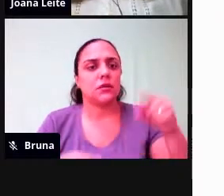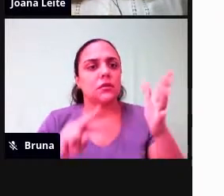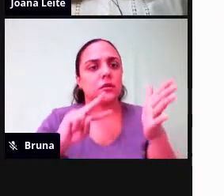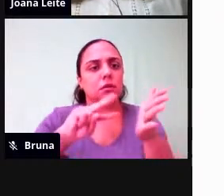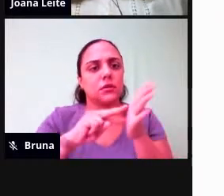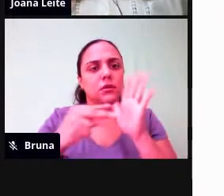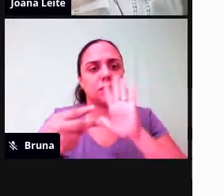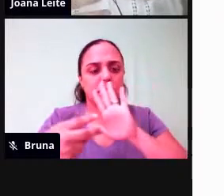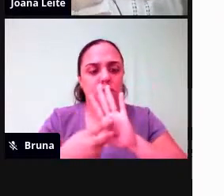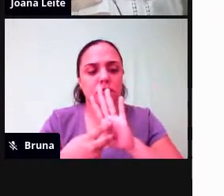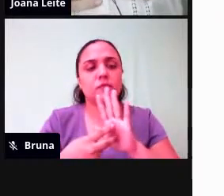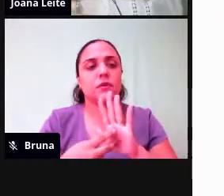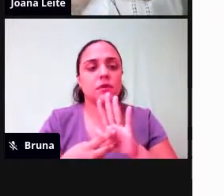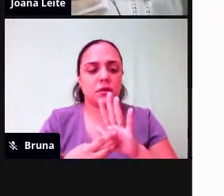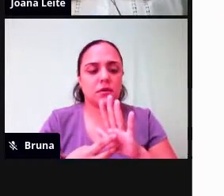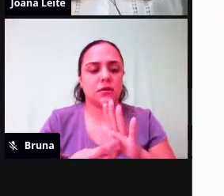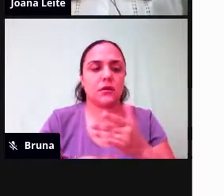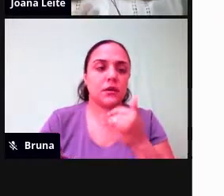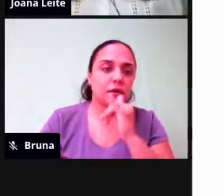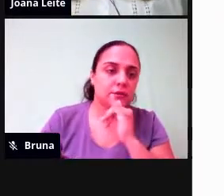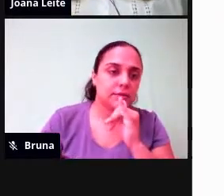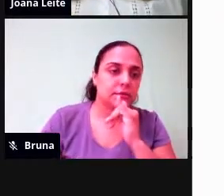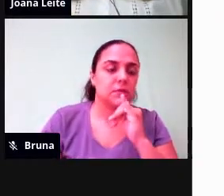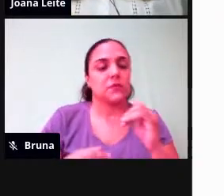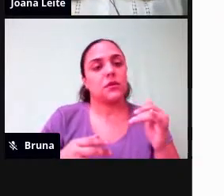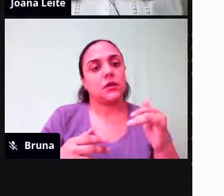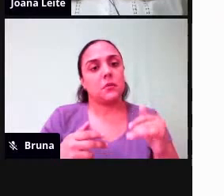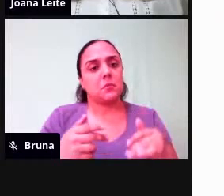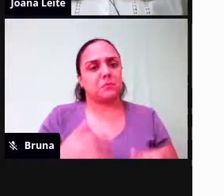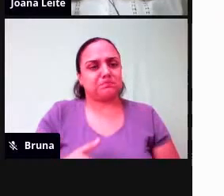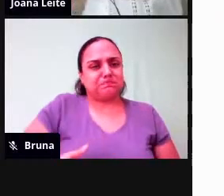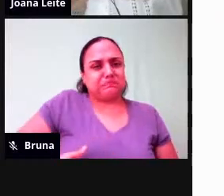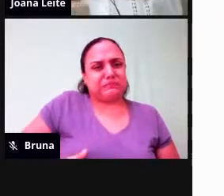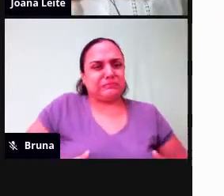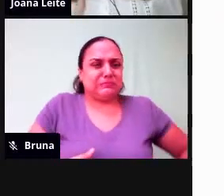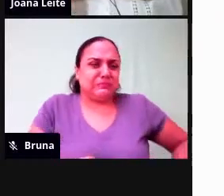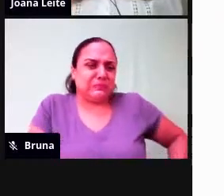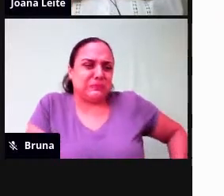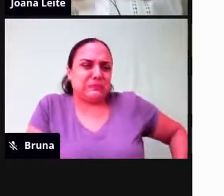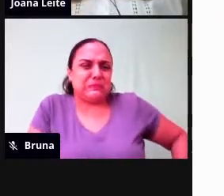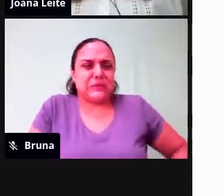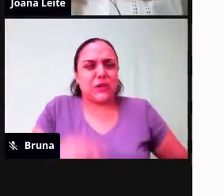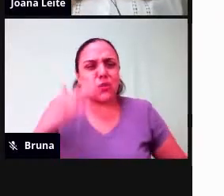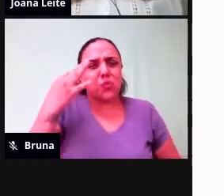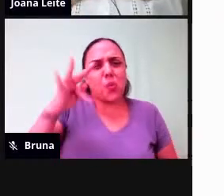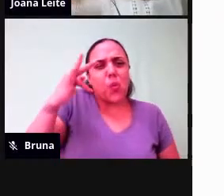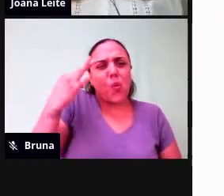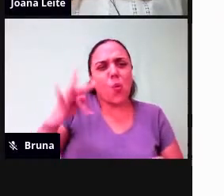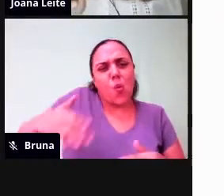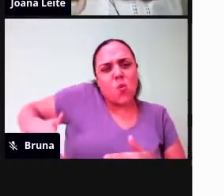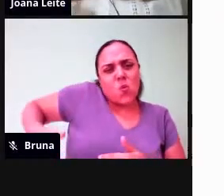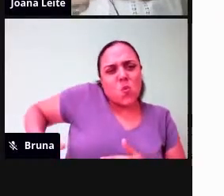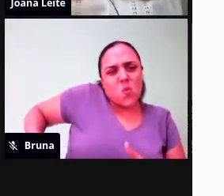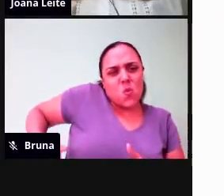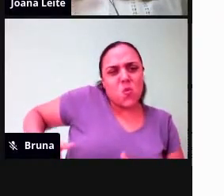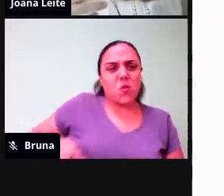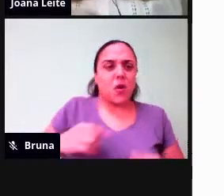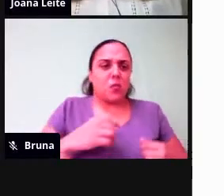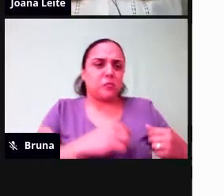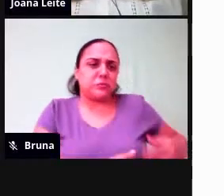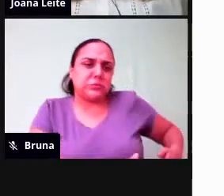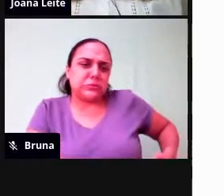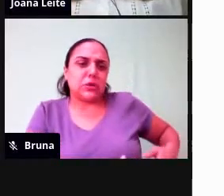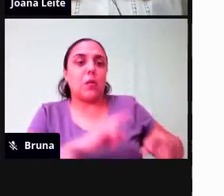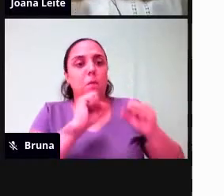vai causar os sintomas gastrointestinais desconfortáveis para aquele indivíduo. Dor abdominal, distensão, formação de gases,